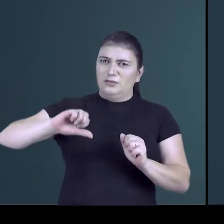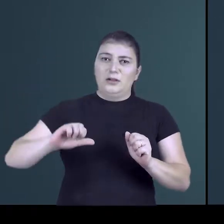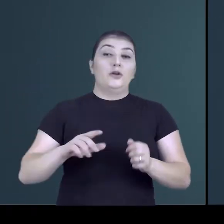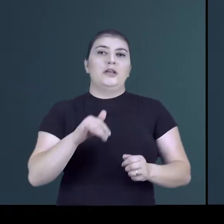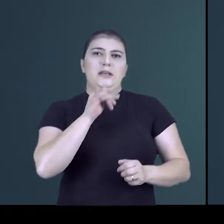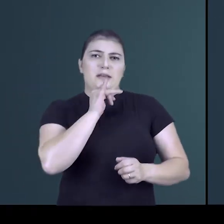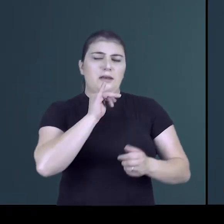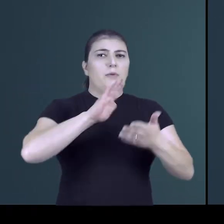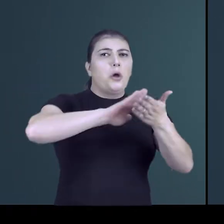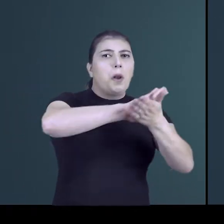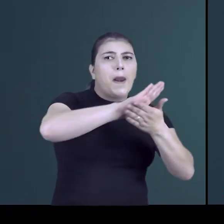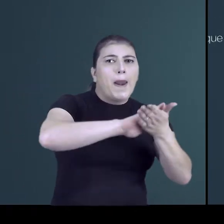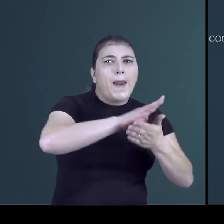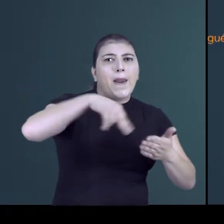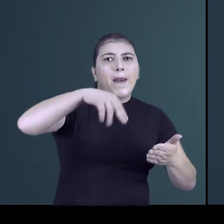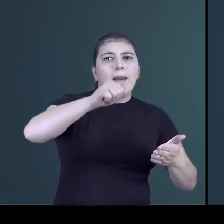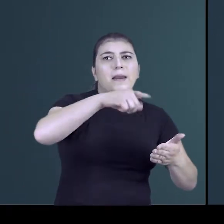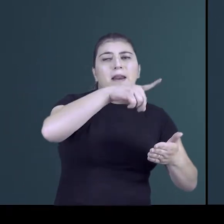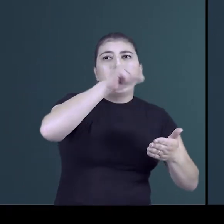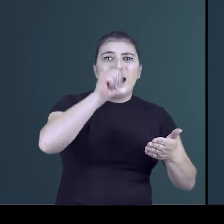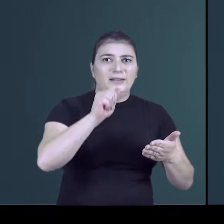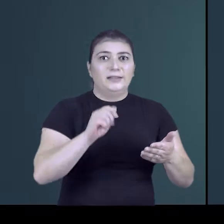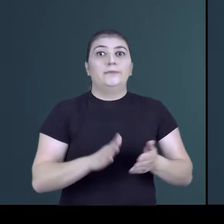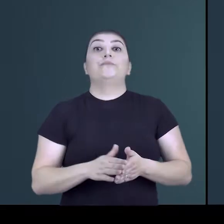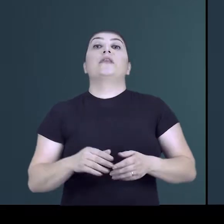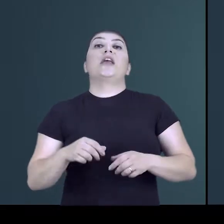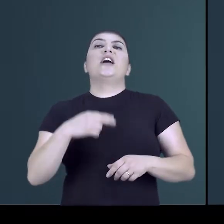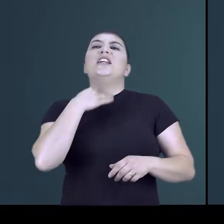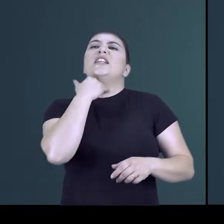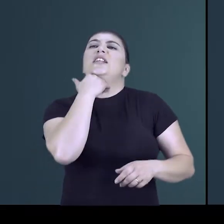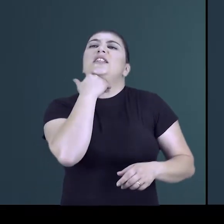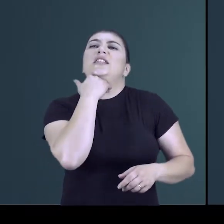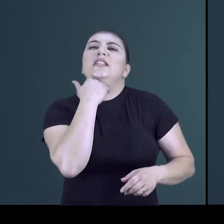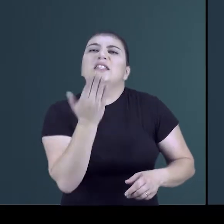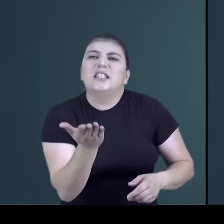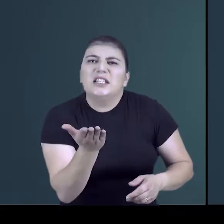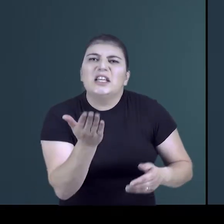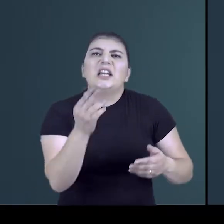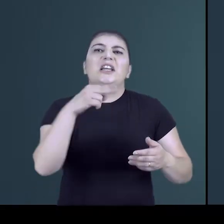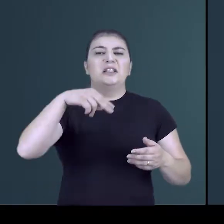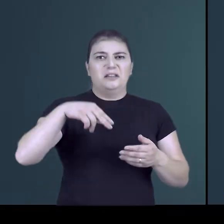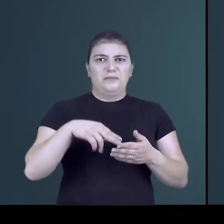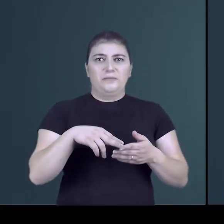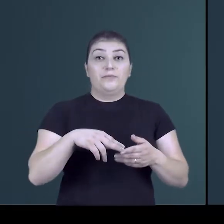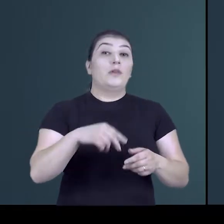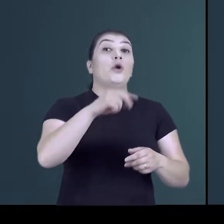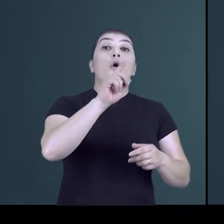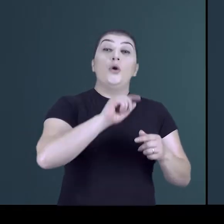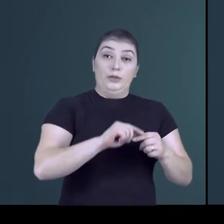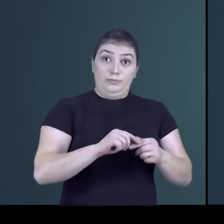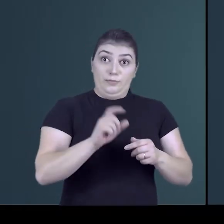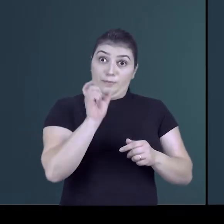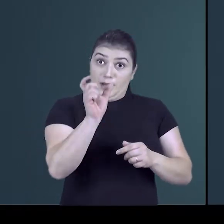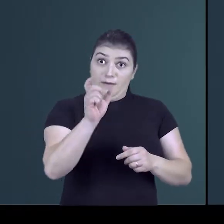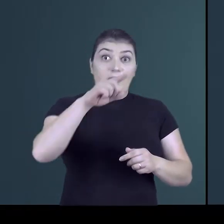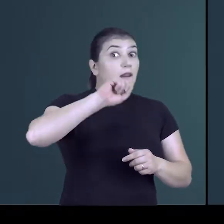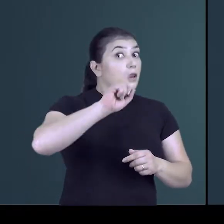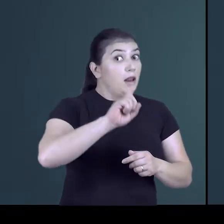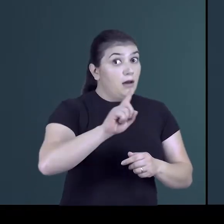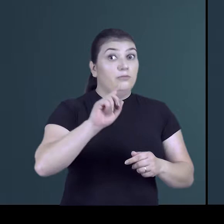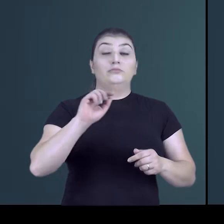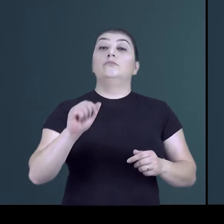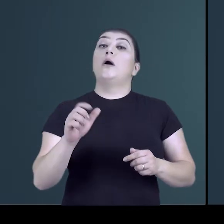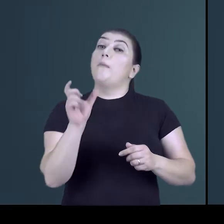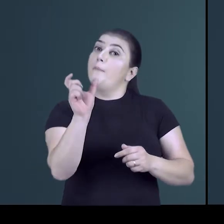me falaram sobre atividade. Ninguém nos contou o que está acontecendo. Este não, este nada e